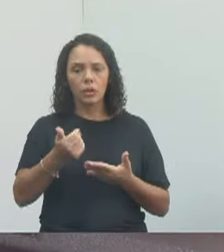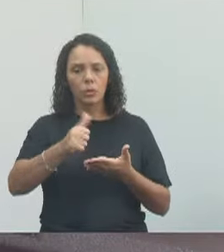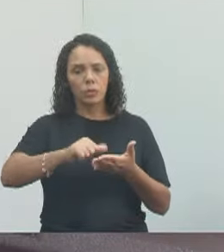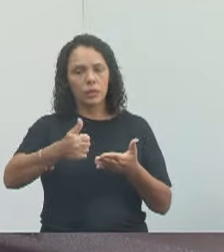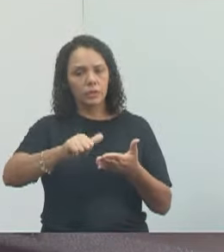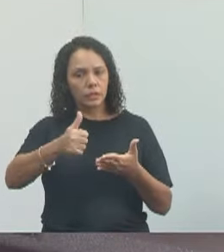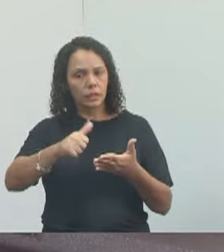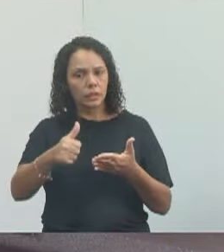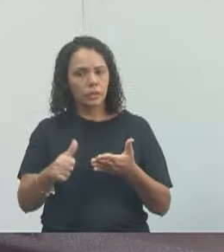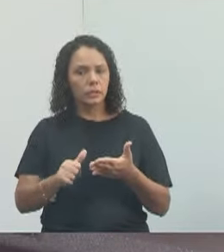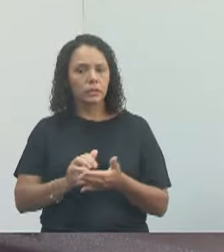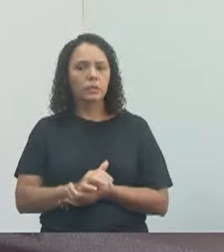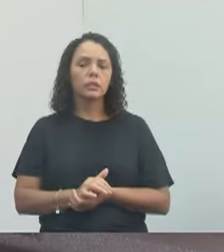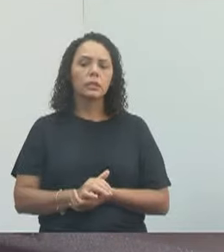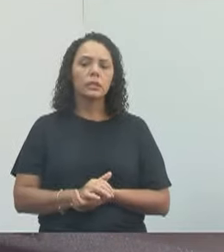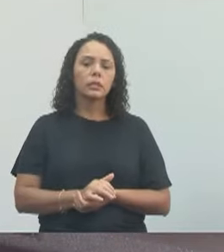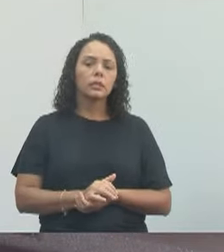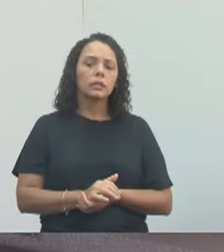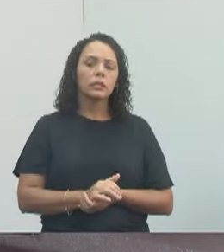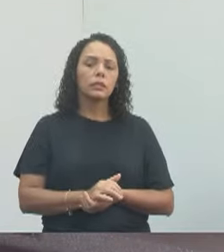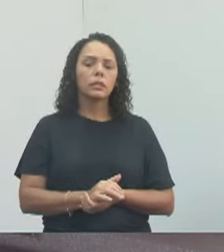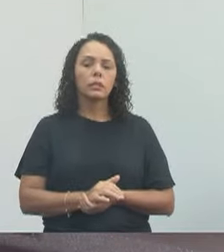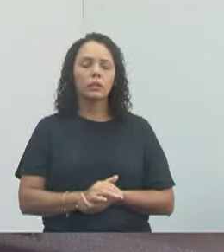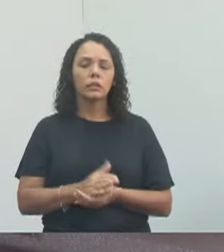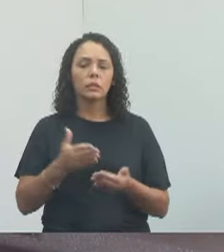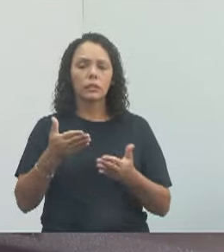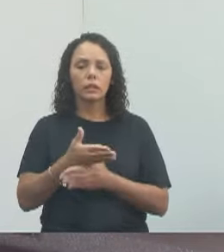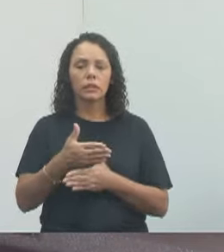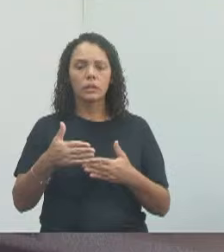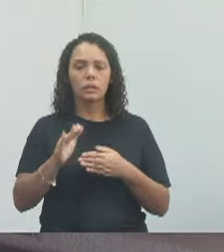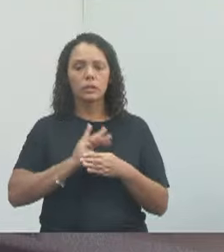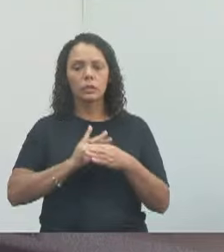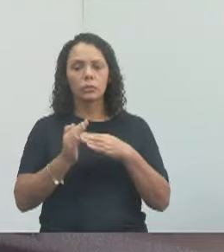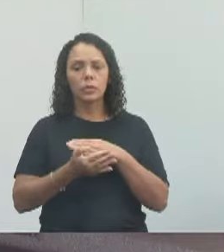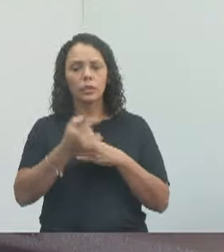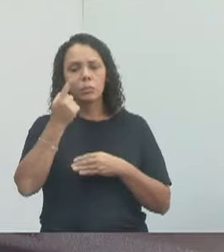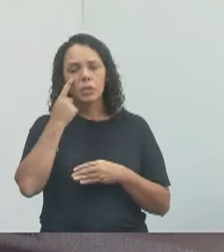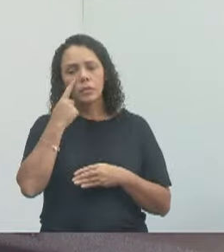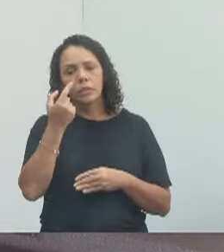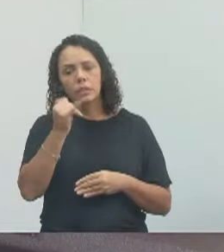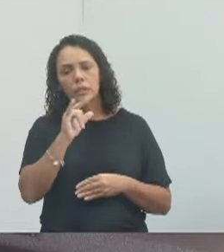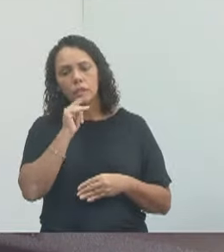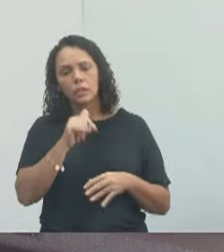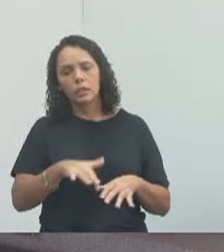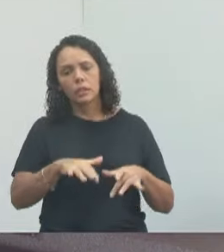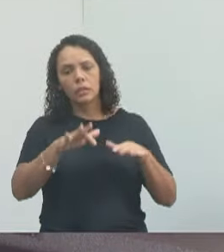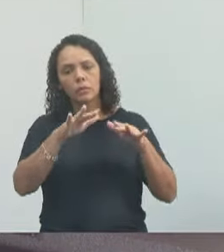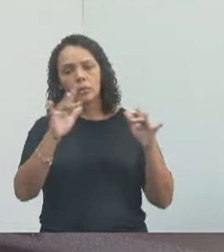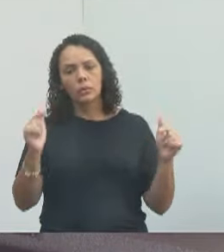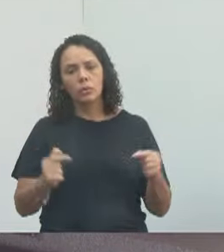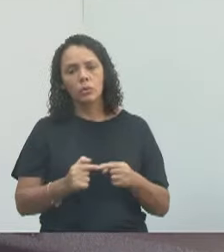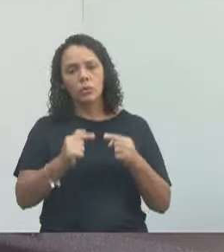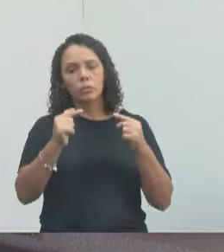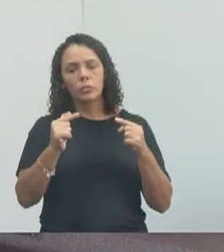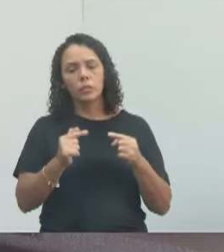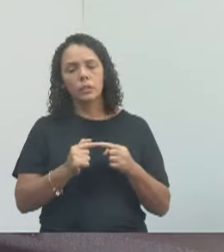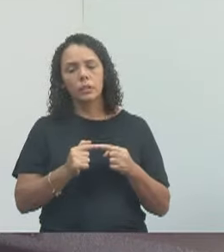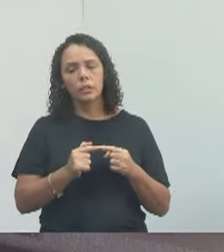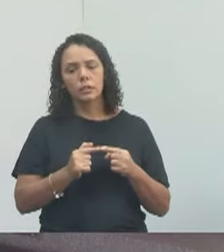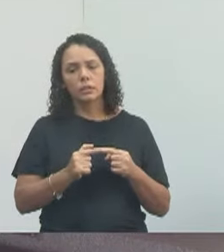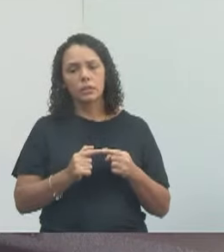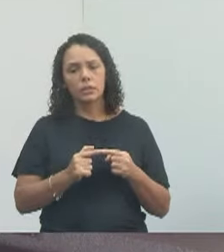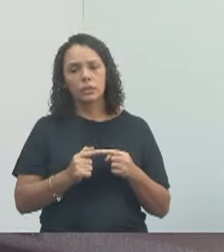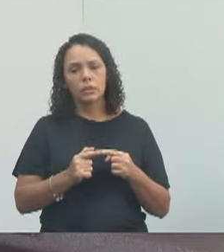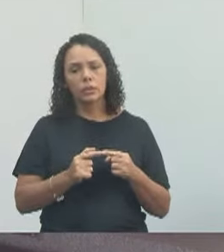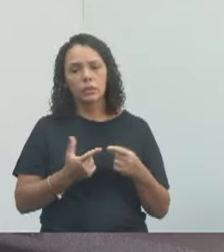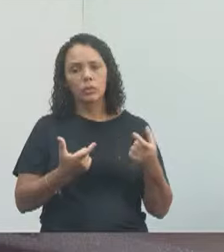complementar no trevo da entrada do bairro a fim de verificar se o alargamento tem relação com a